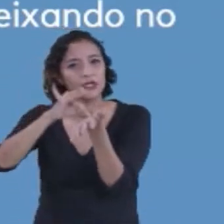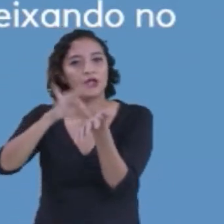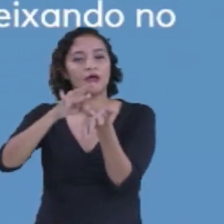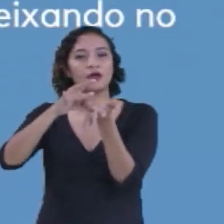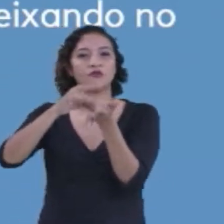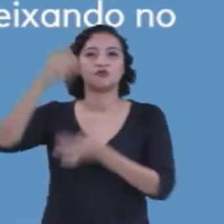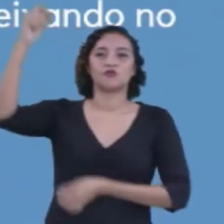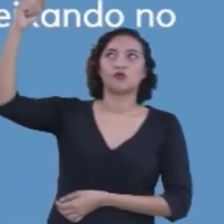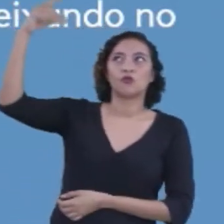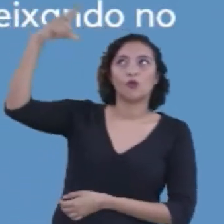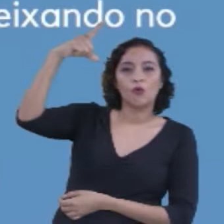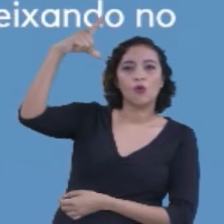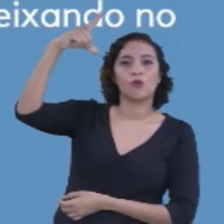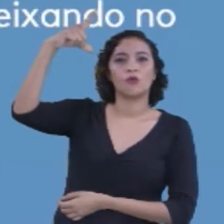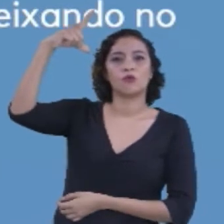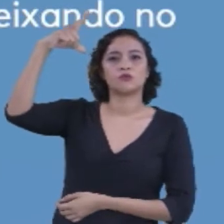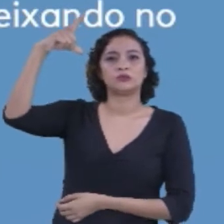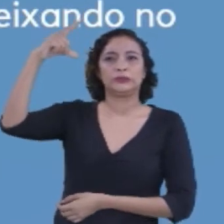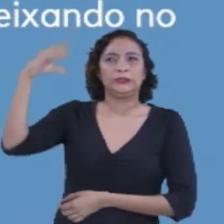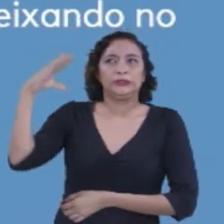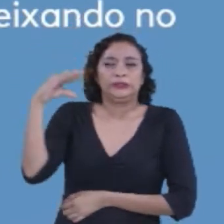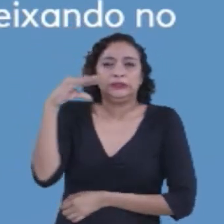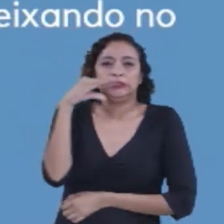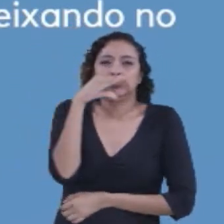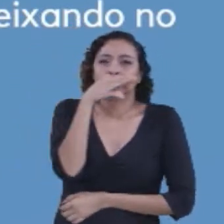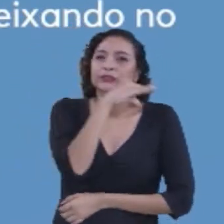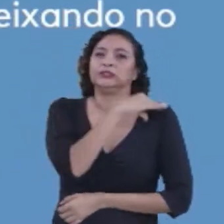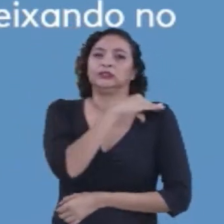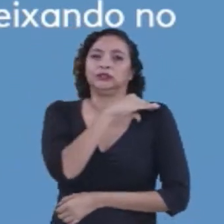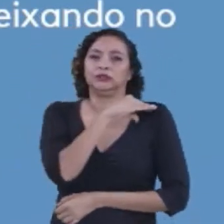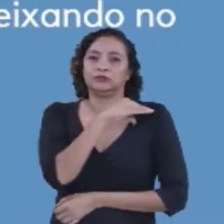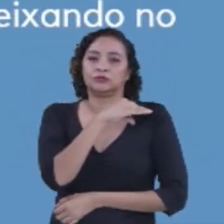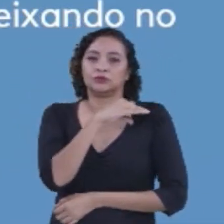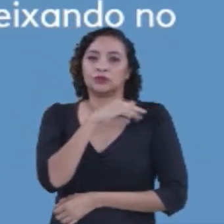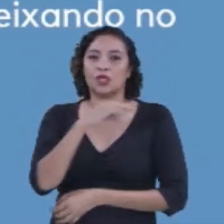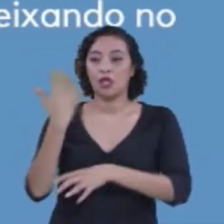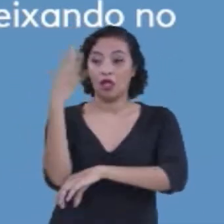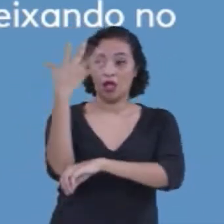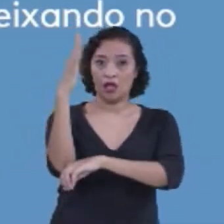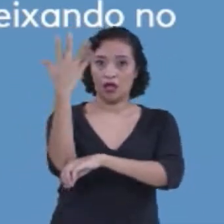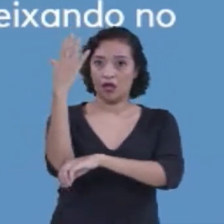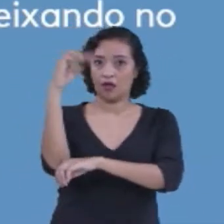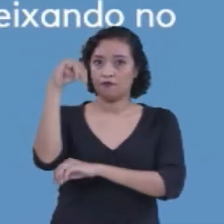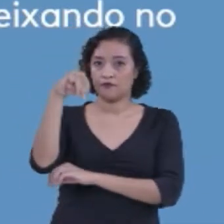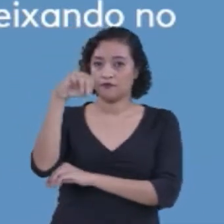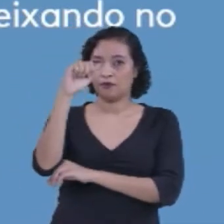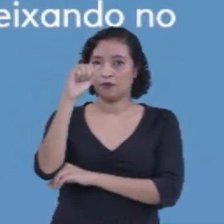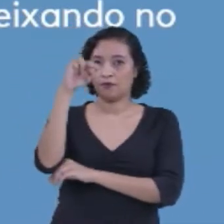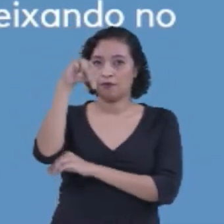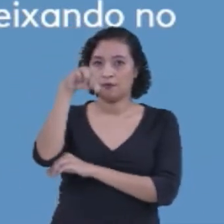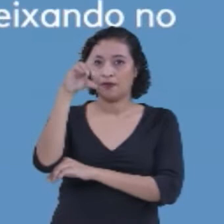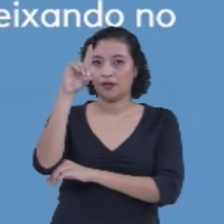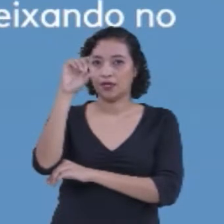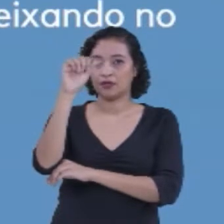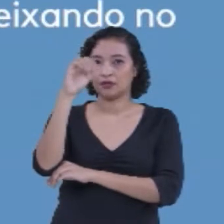de fogo, o sol deveria estar muito quente, os mandacarus, é